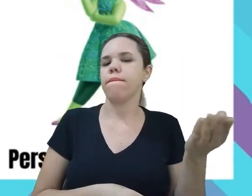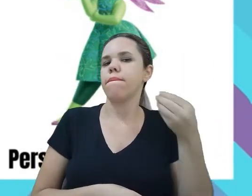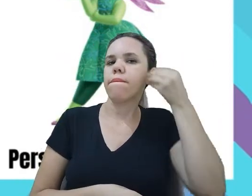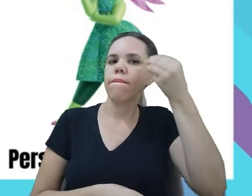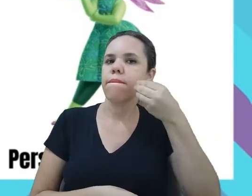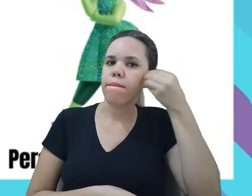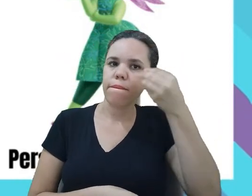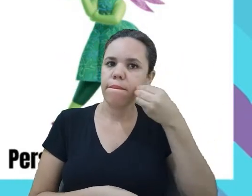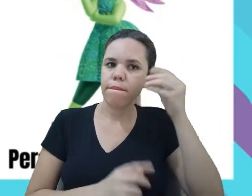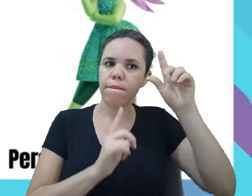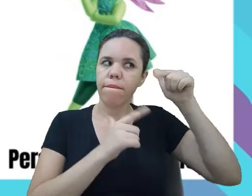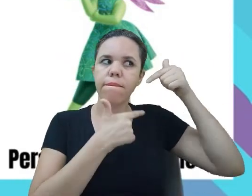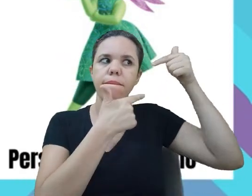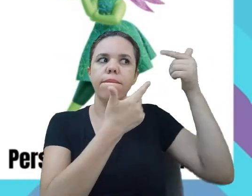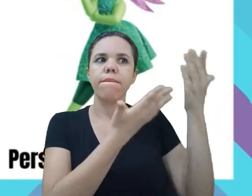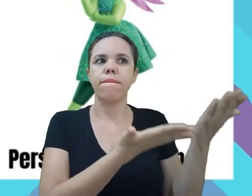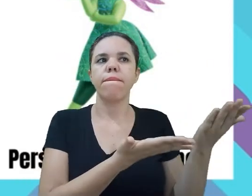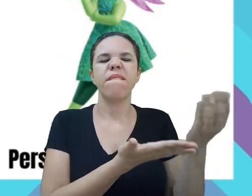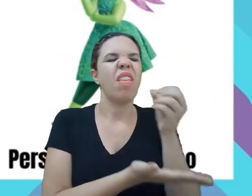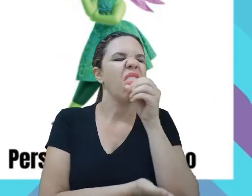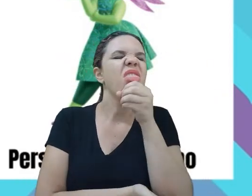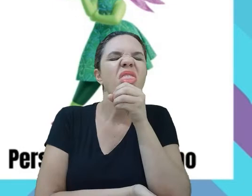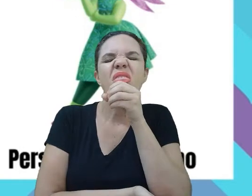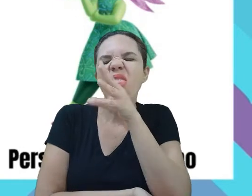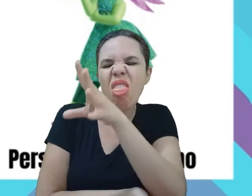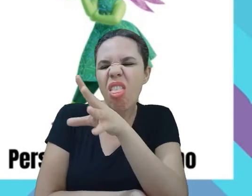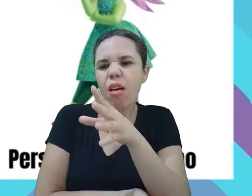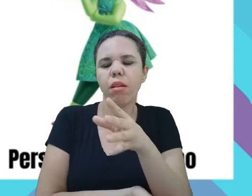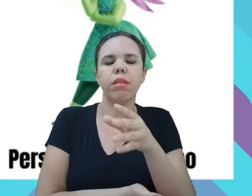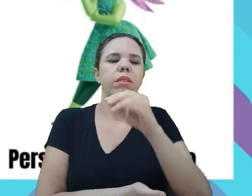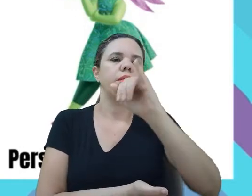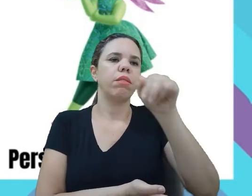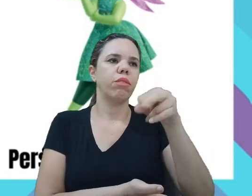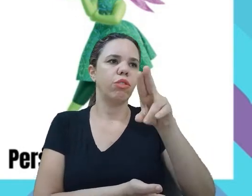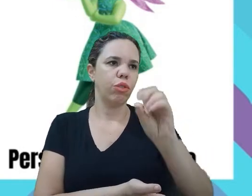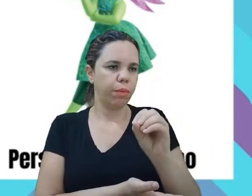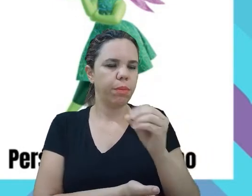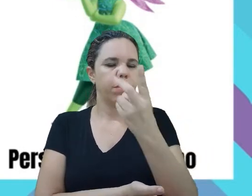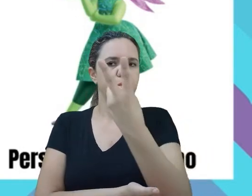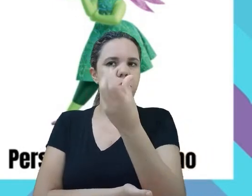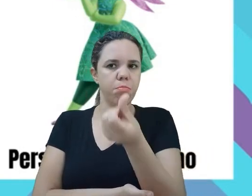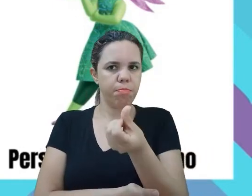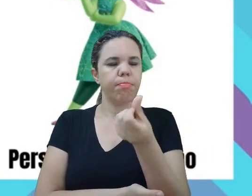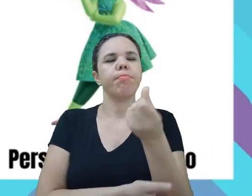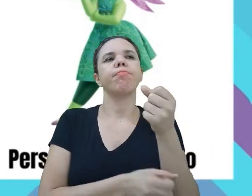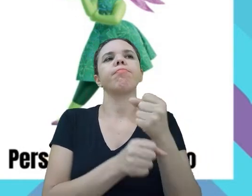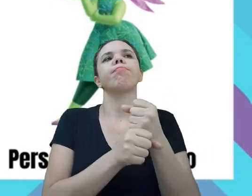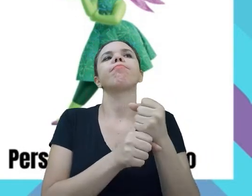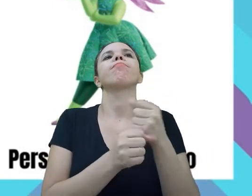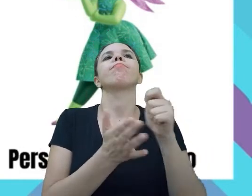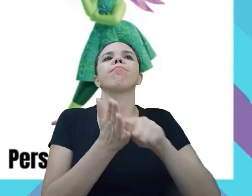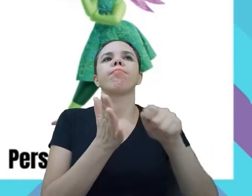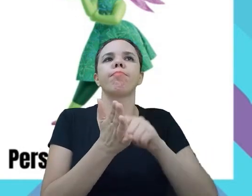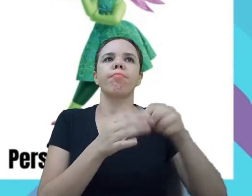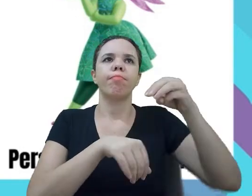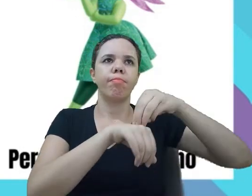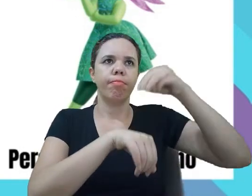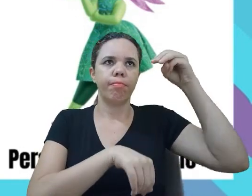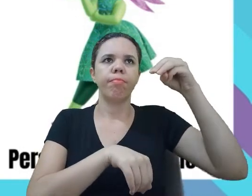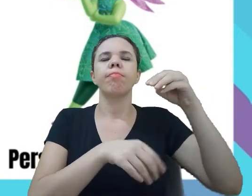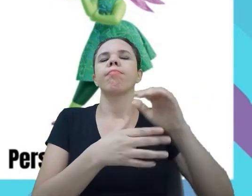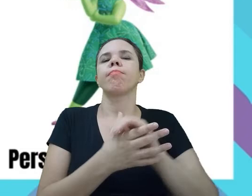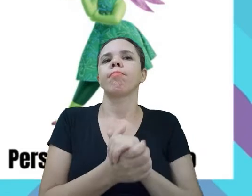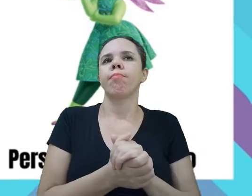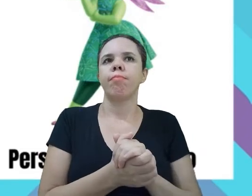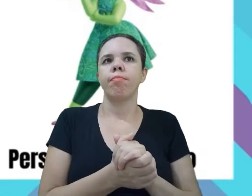genitais, uma vez que as questões básicas que permeiam a constituição desses tipos de caráter são decorrentes